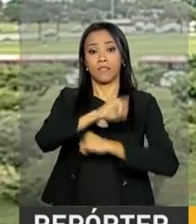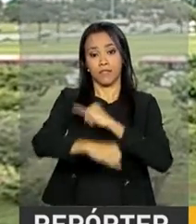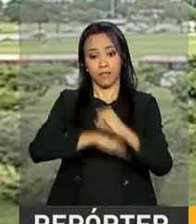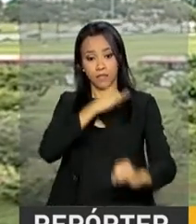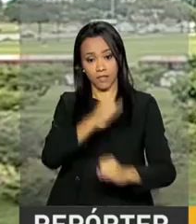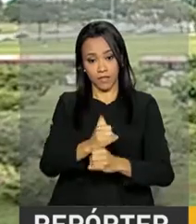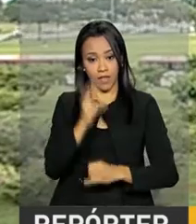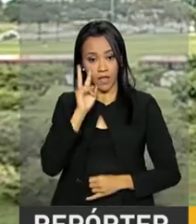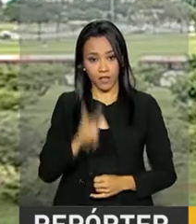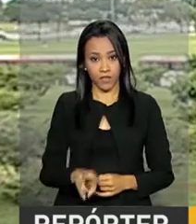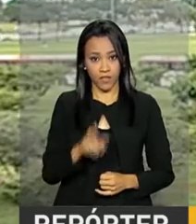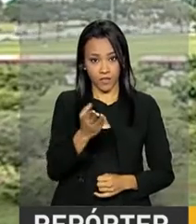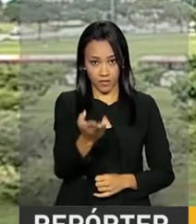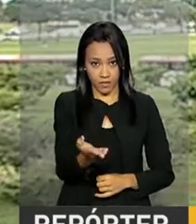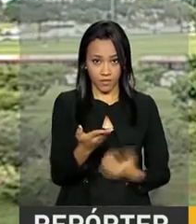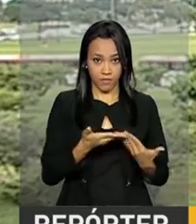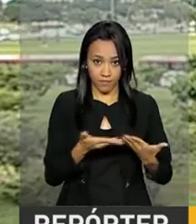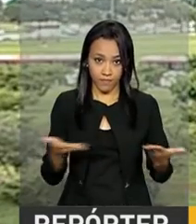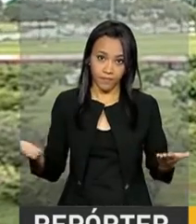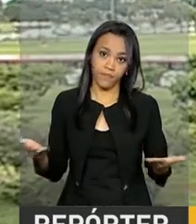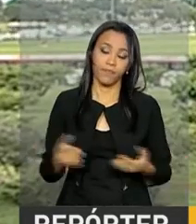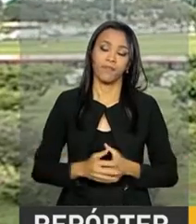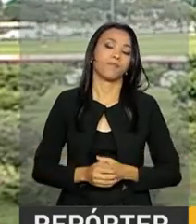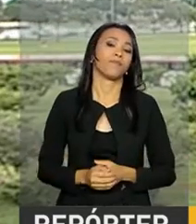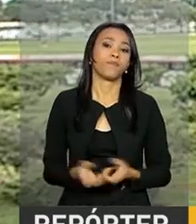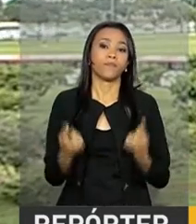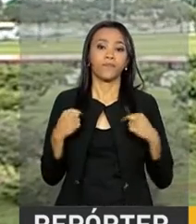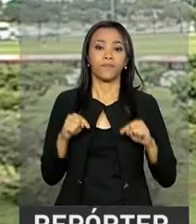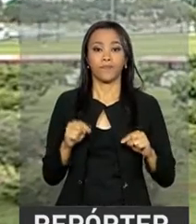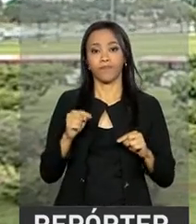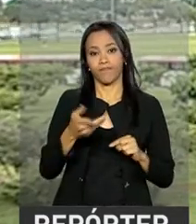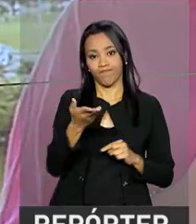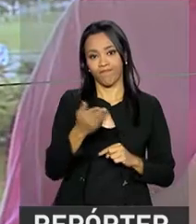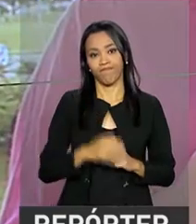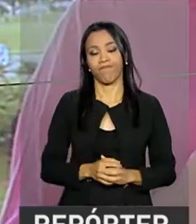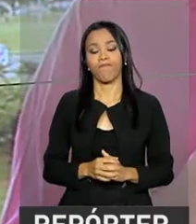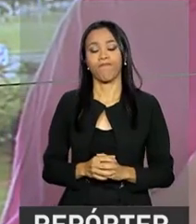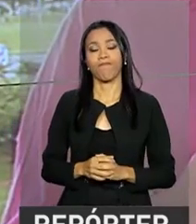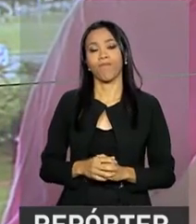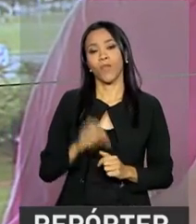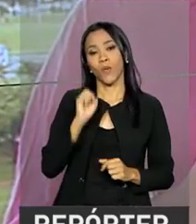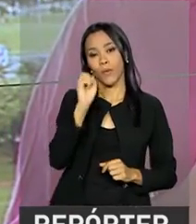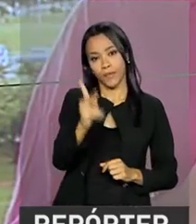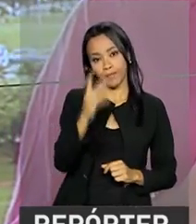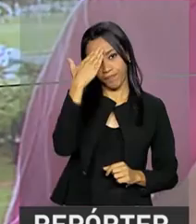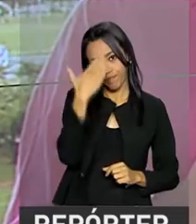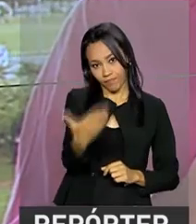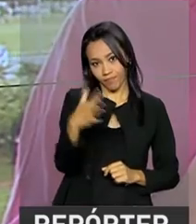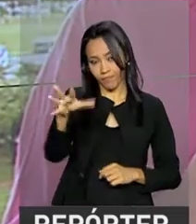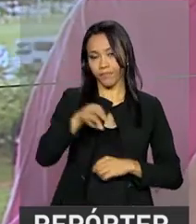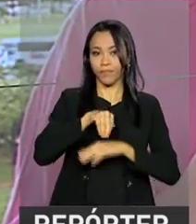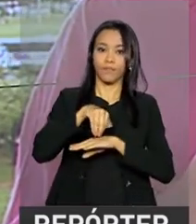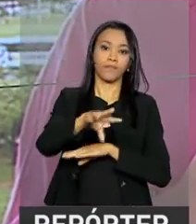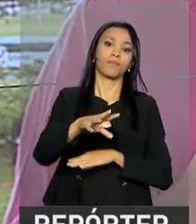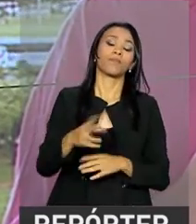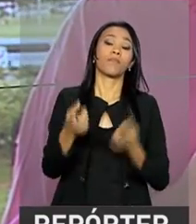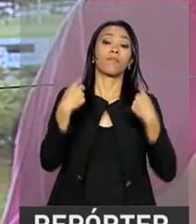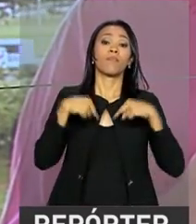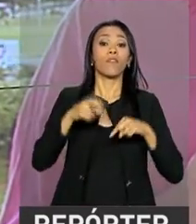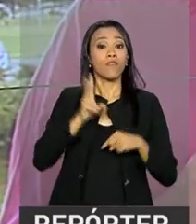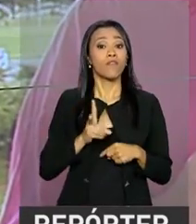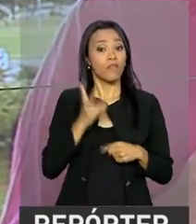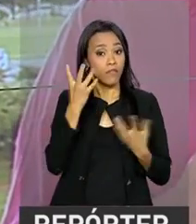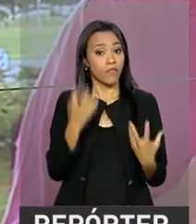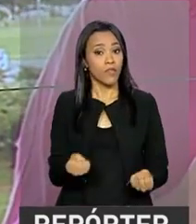neste endereço que aparece aí na sua tela leandra com vocês ok tá é obrigado pelas suas informações a gente vai